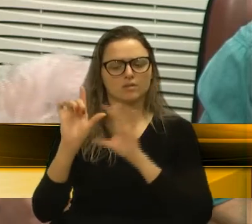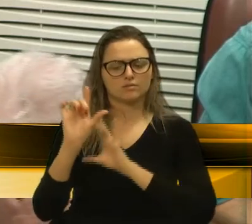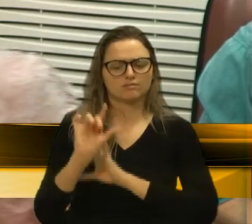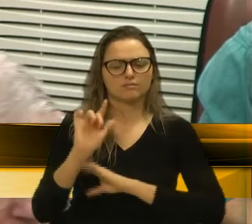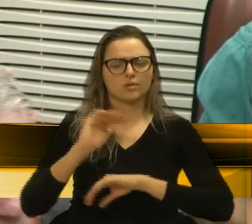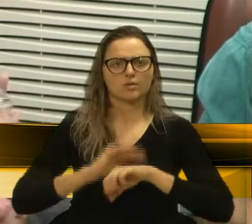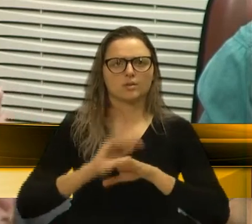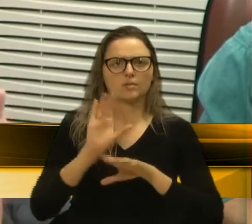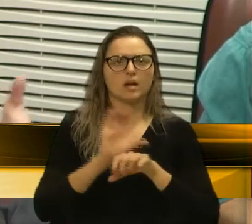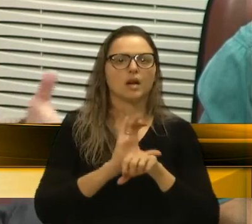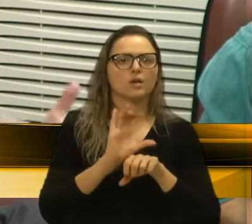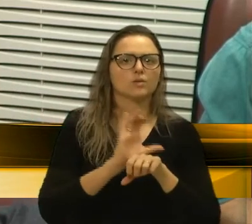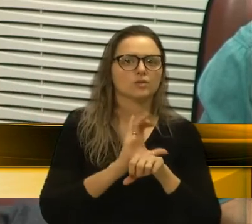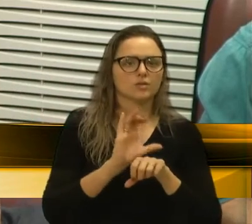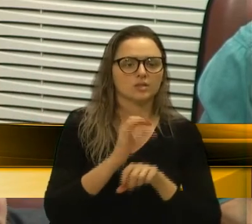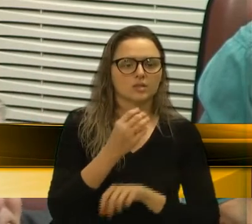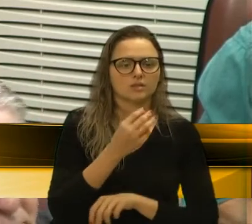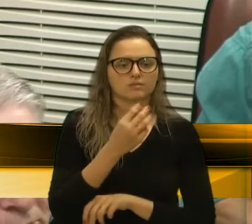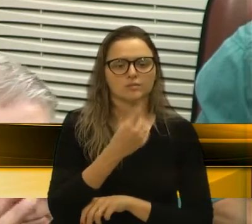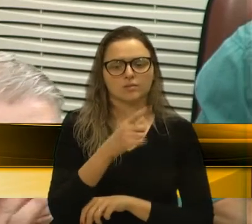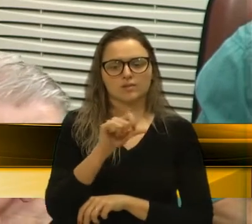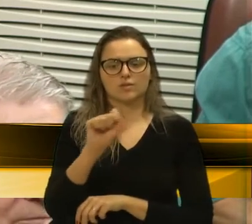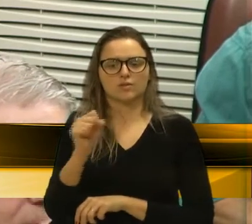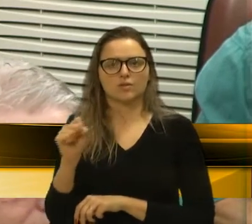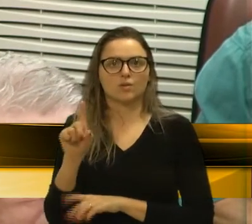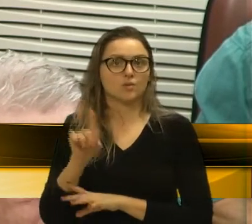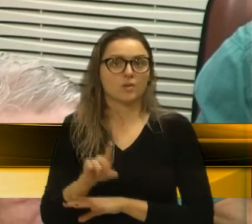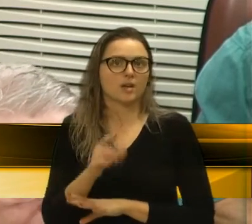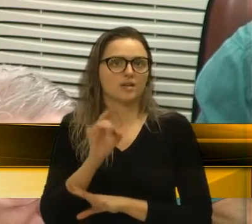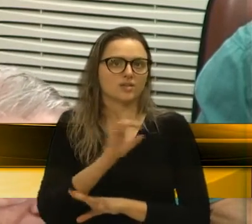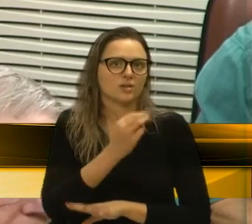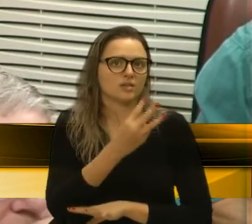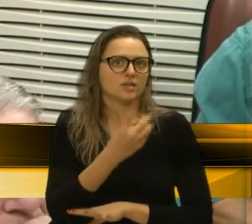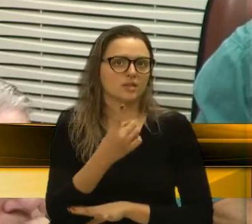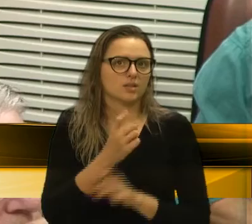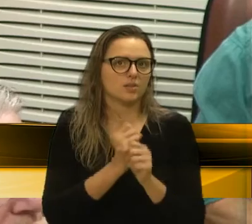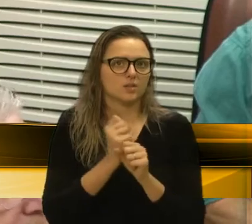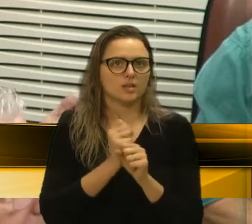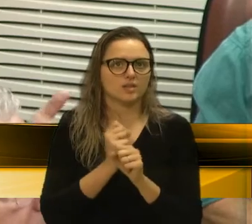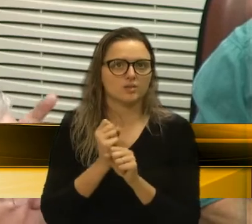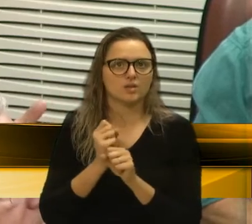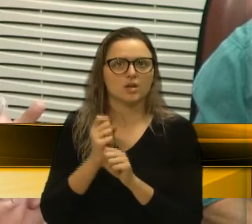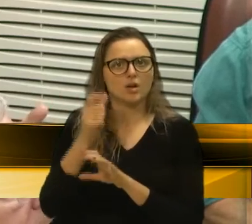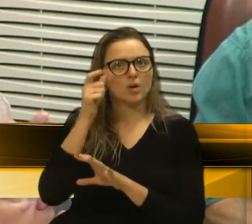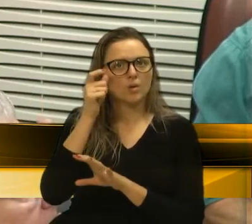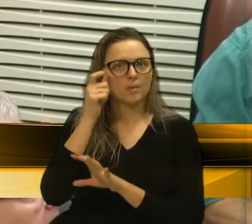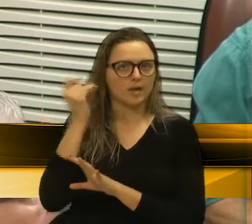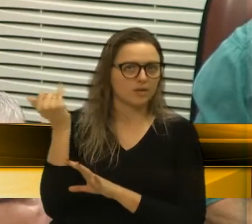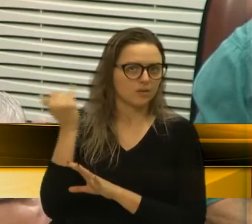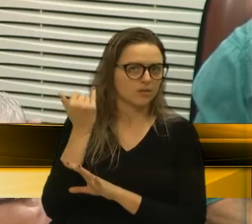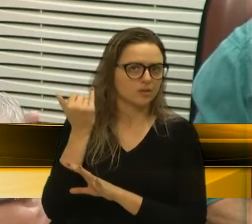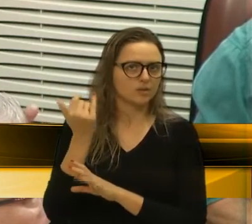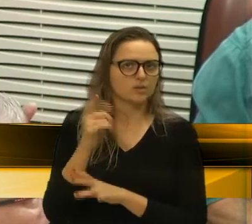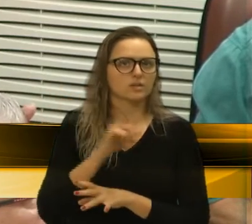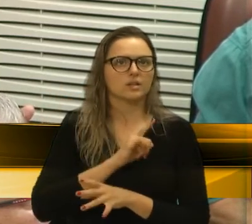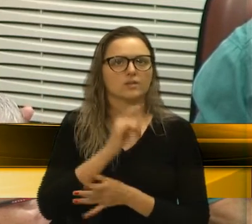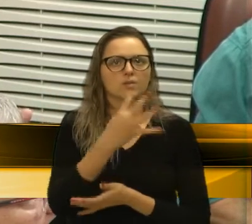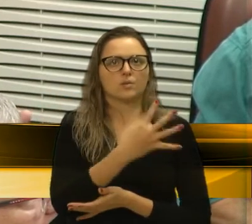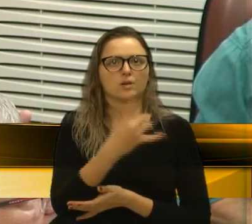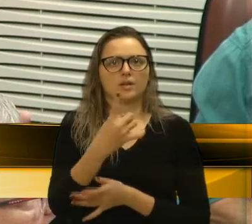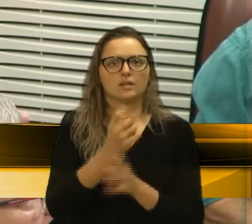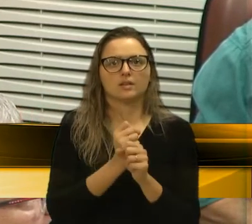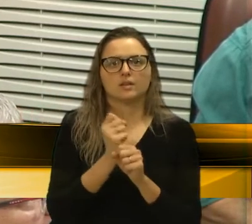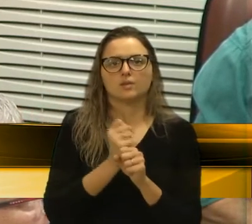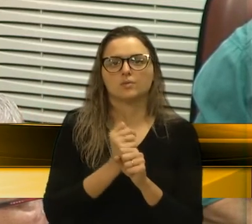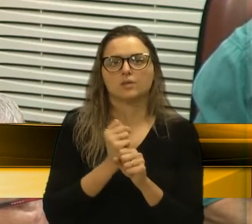nossa Constituição é de 88, são 31 anos. O vereador Pérez me ajuda aqui, nós tivemos 41 anos